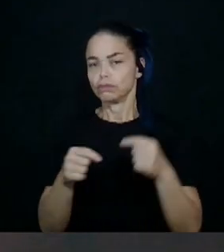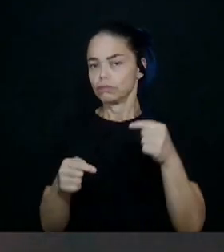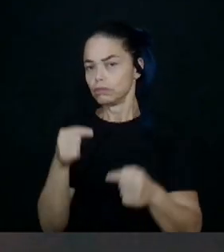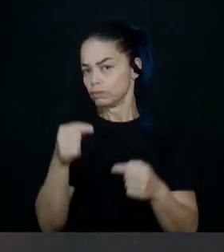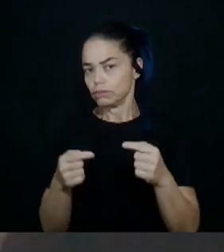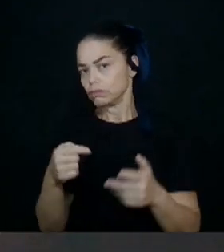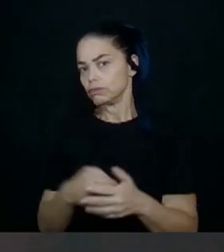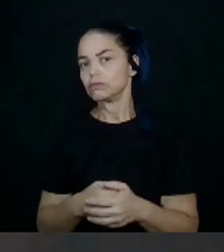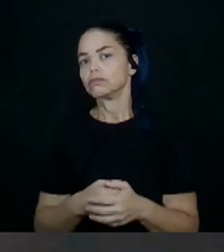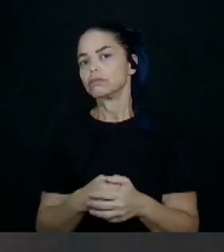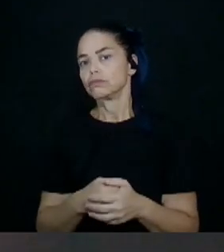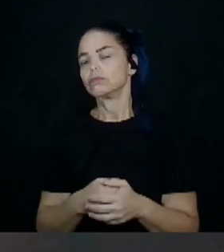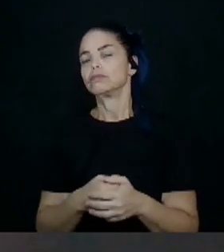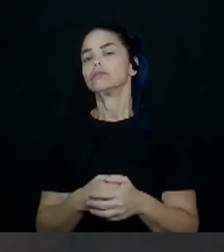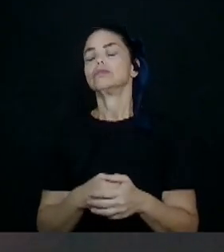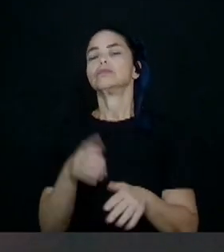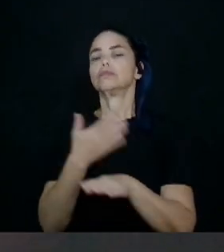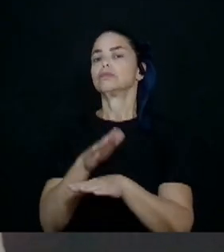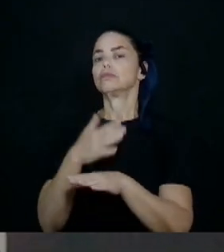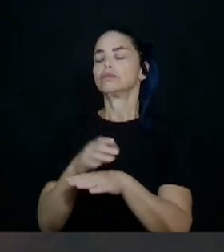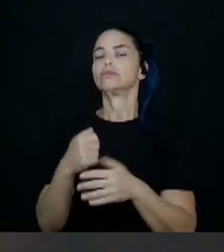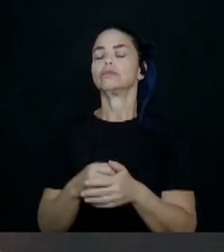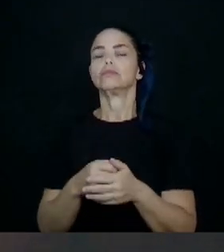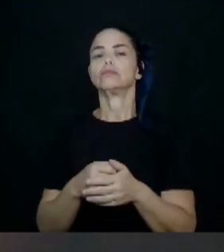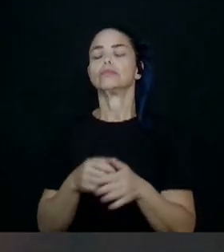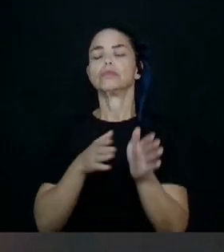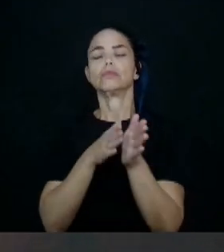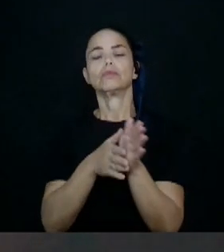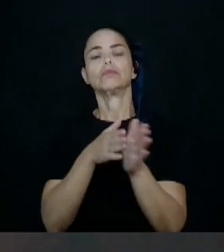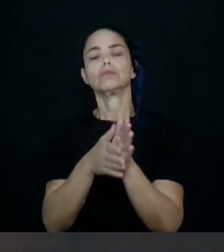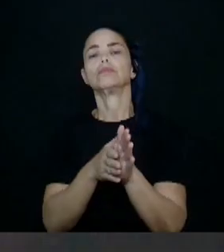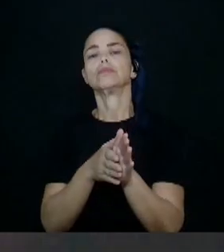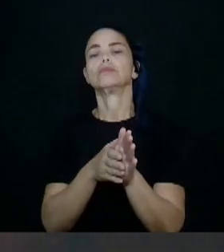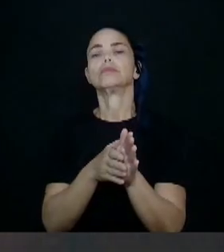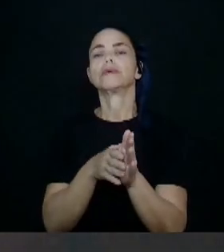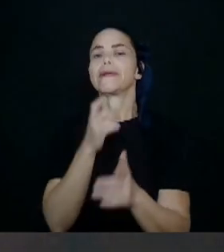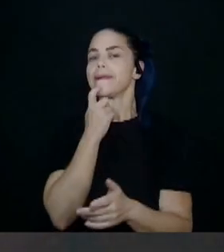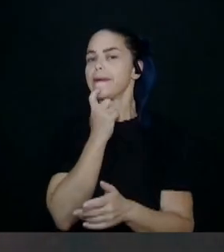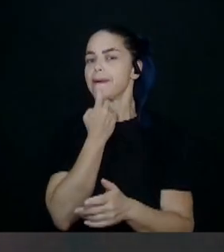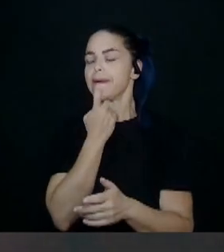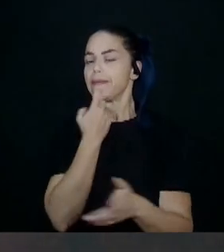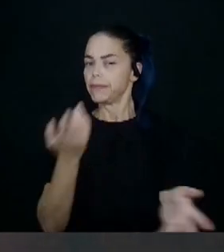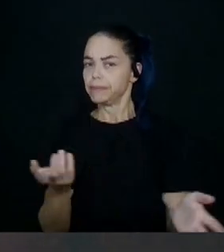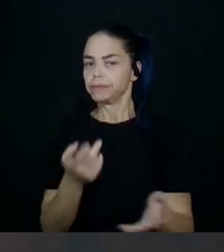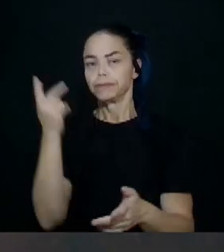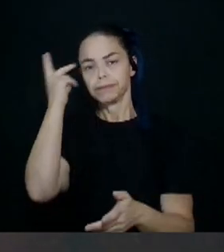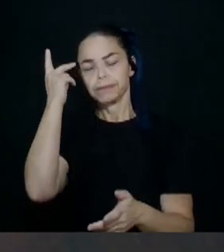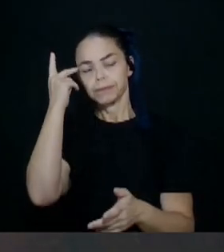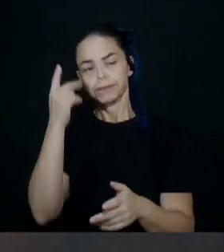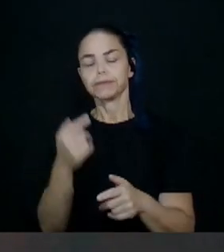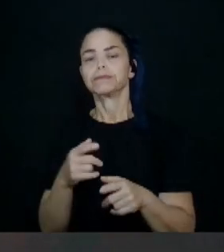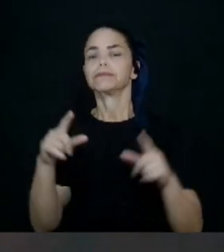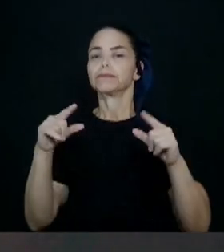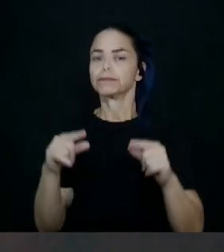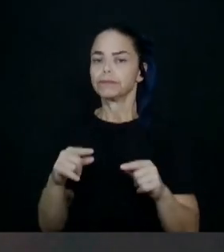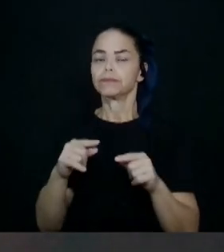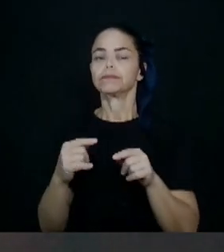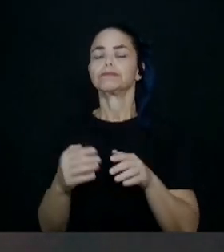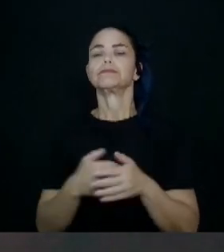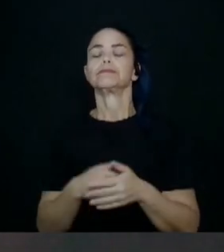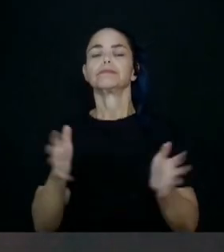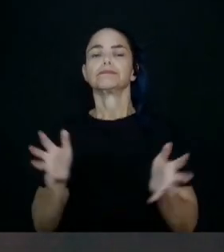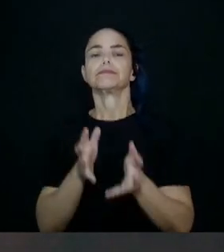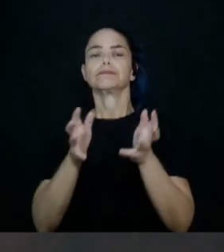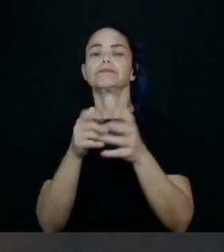talvez o trem daqui para Campinas, para São Paulo, diminui também o tráfego nas rodovias, quer dizer, incentivar tudo